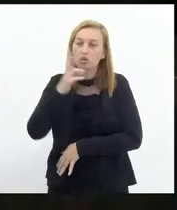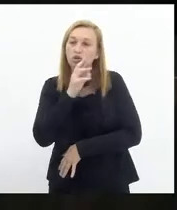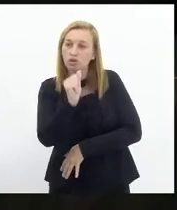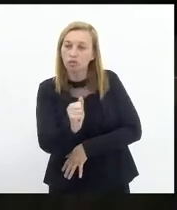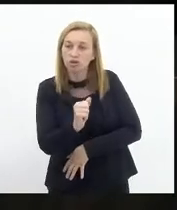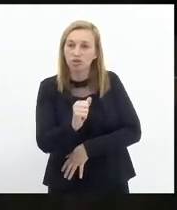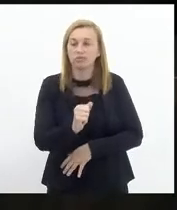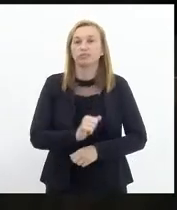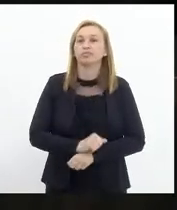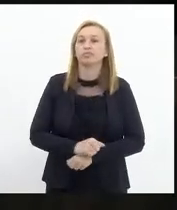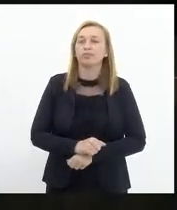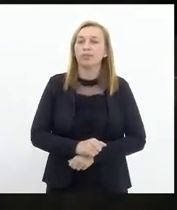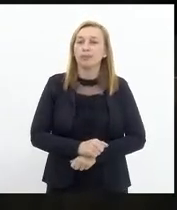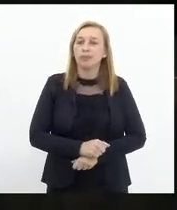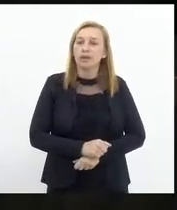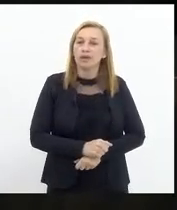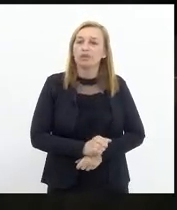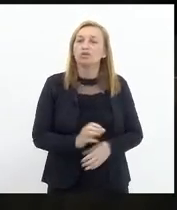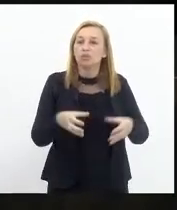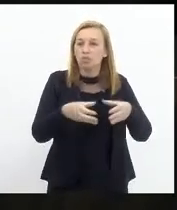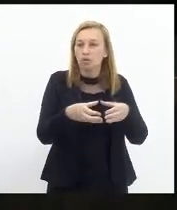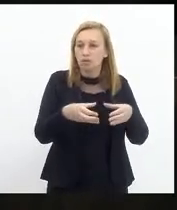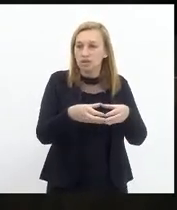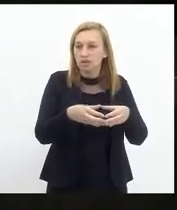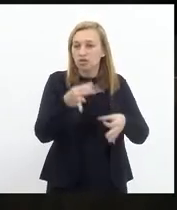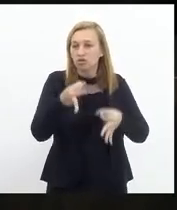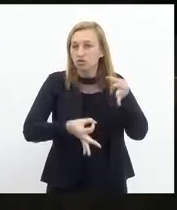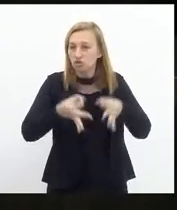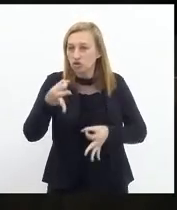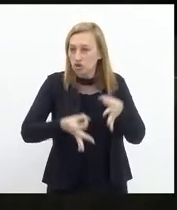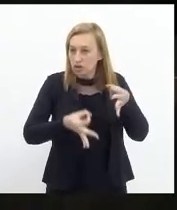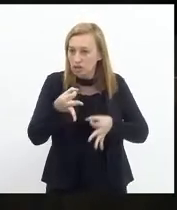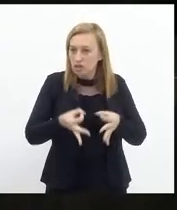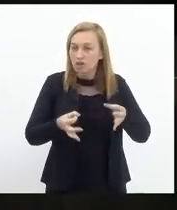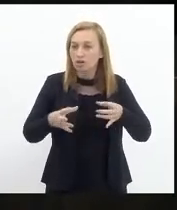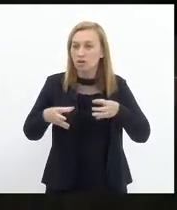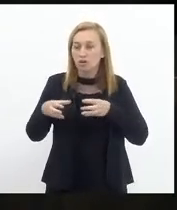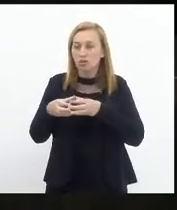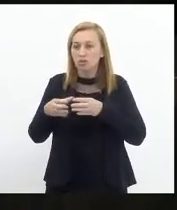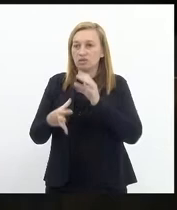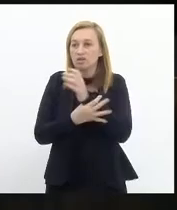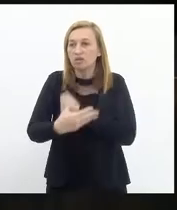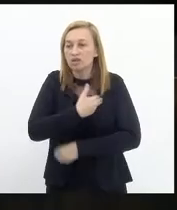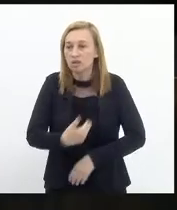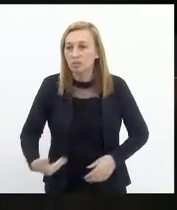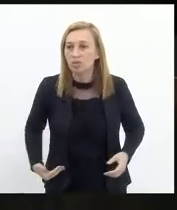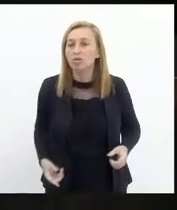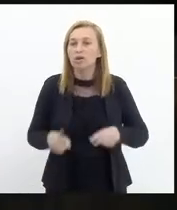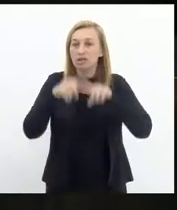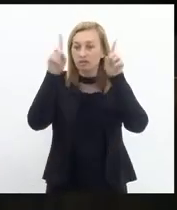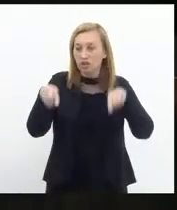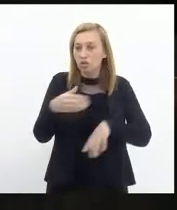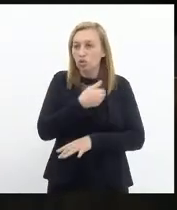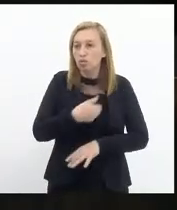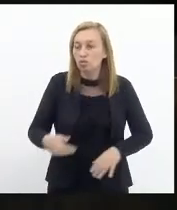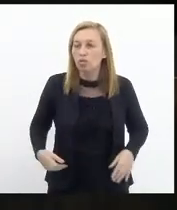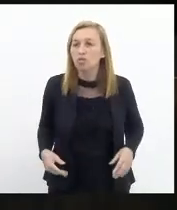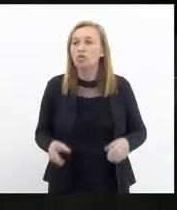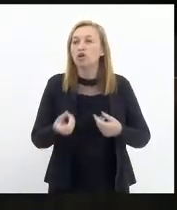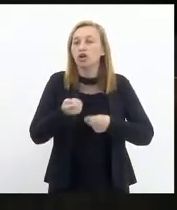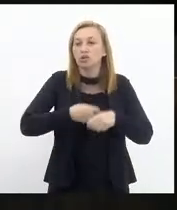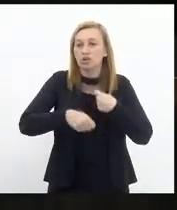Pacheco. Dependendo de pareceres das comissões de condição de justiça, de segurança pública, de servidores públicos, de orçamento,